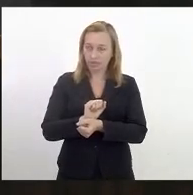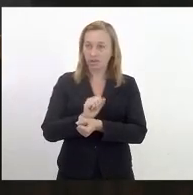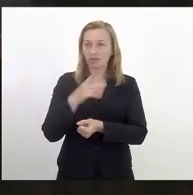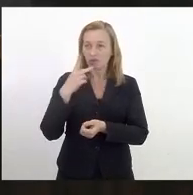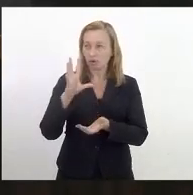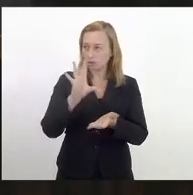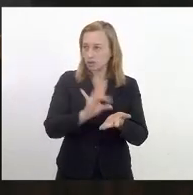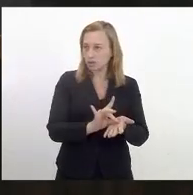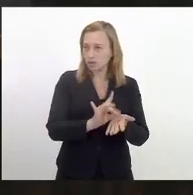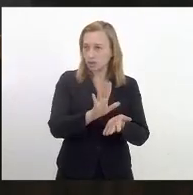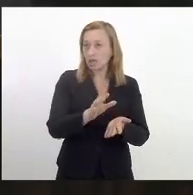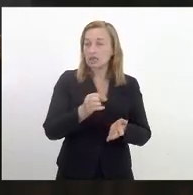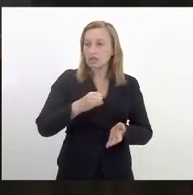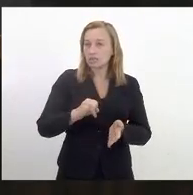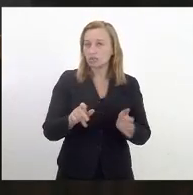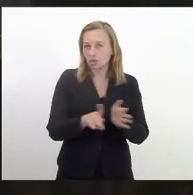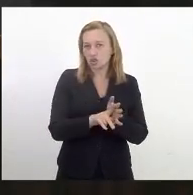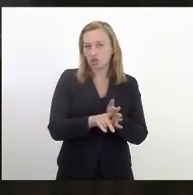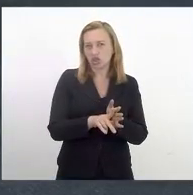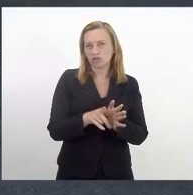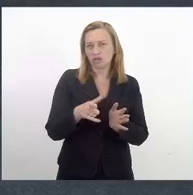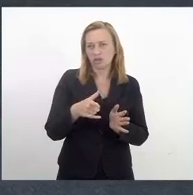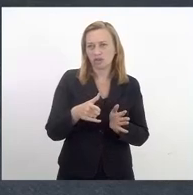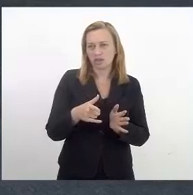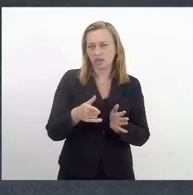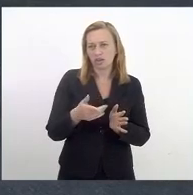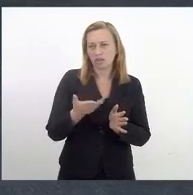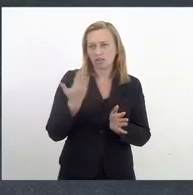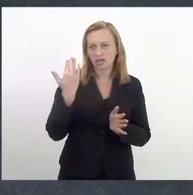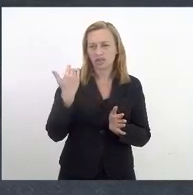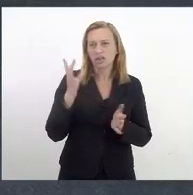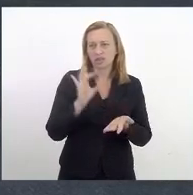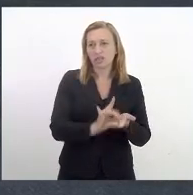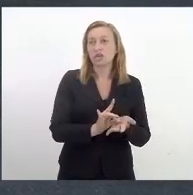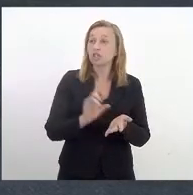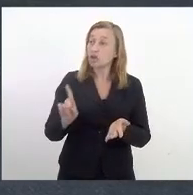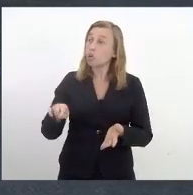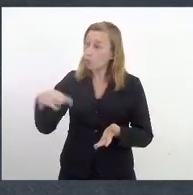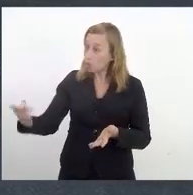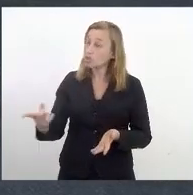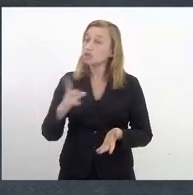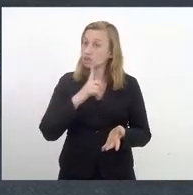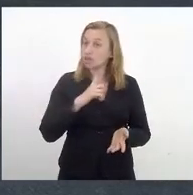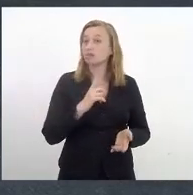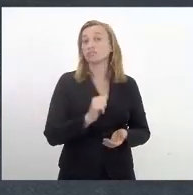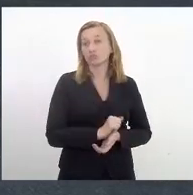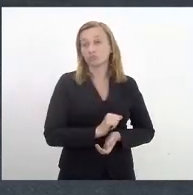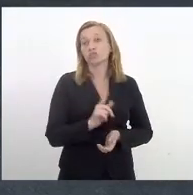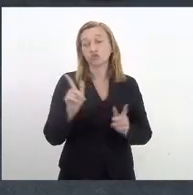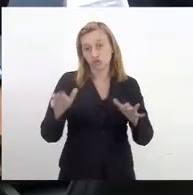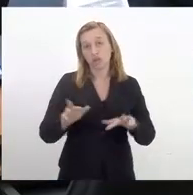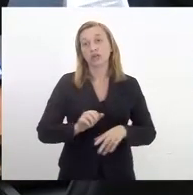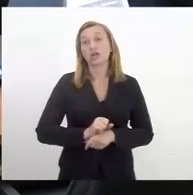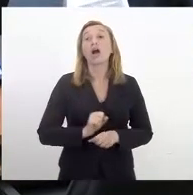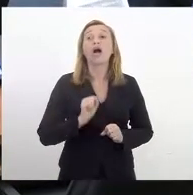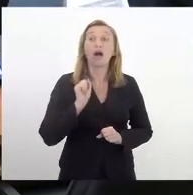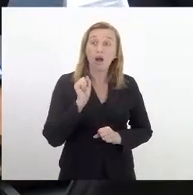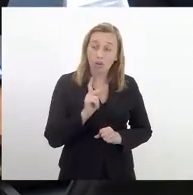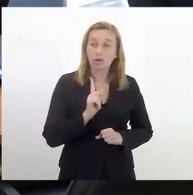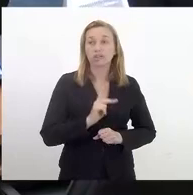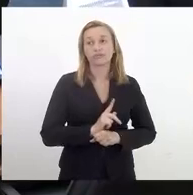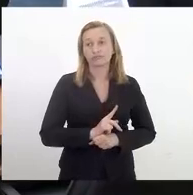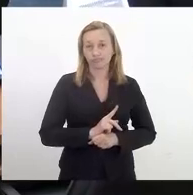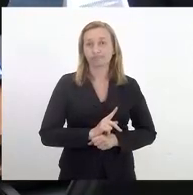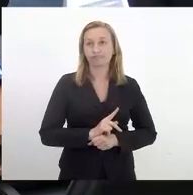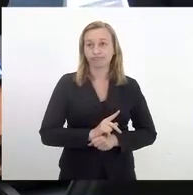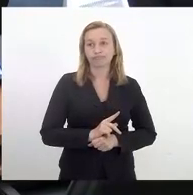se o projeto anterior vamos anexar tinha querendo mas eu tenho outra anexação diferente a uma negociação diferente Rapaz